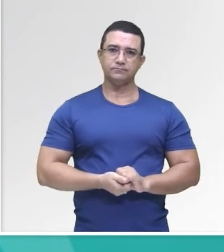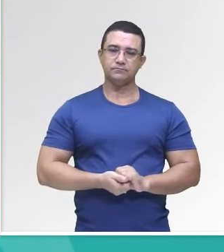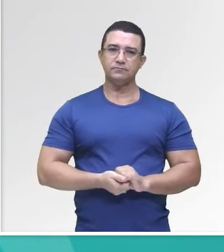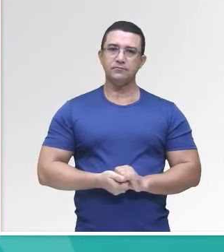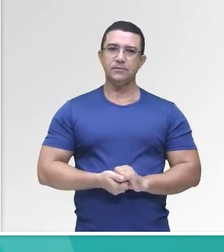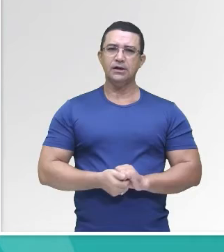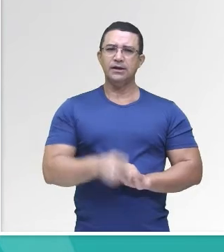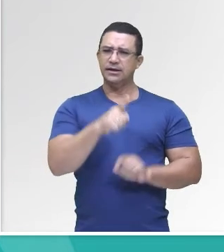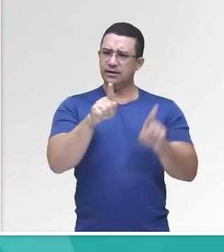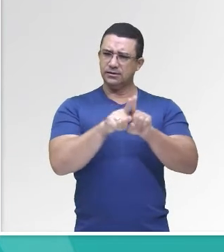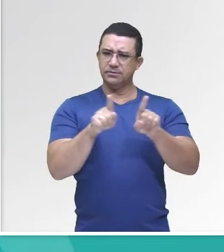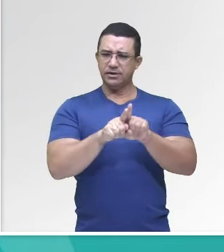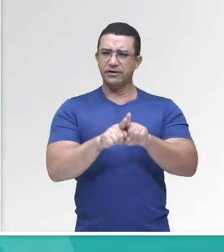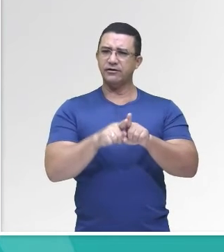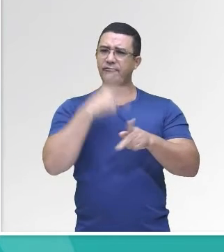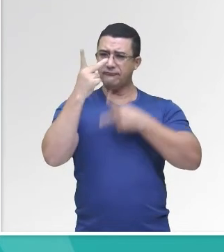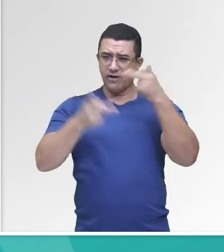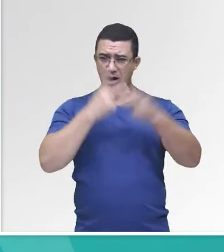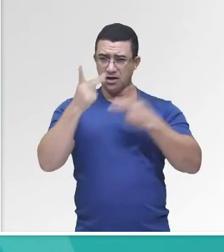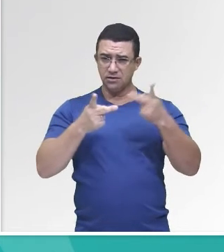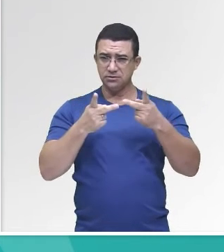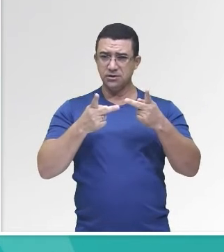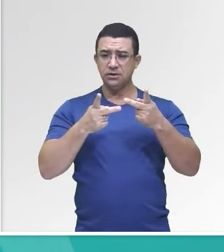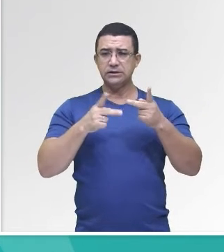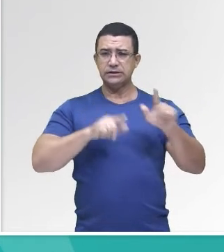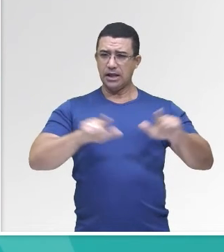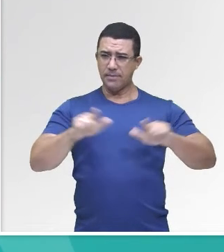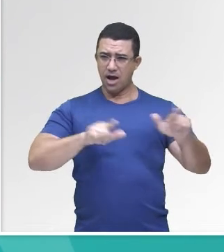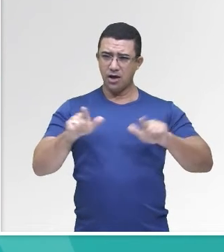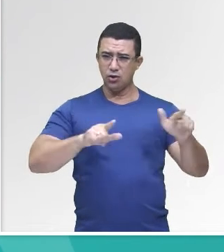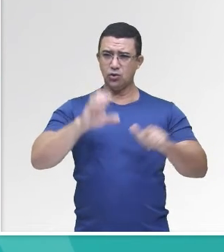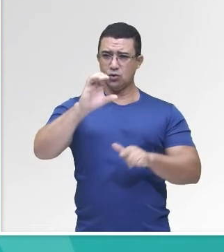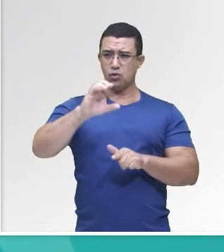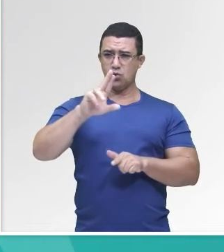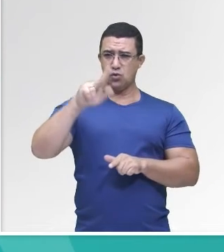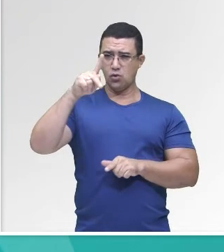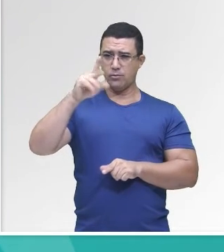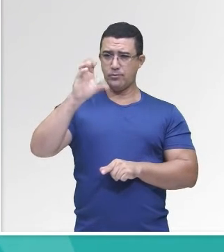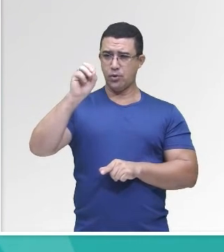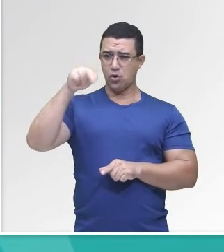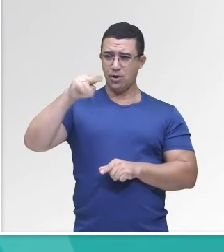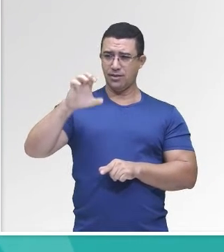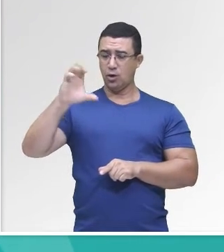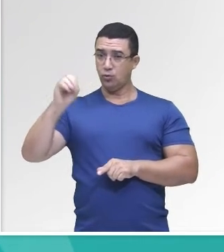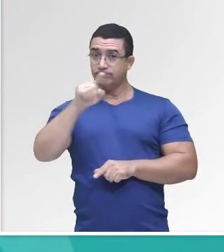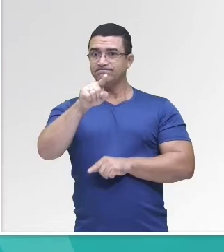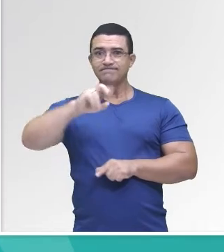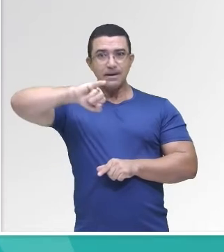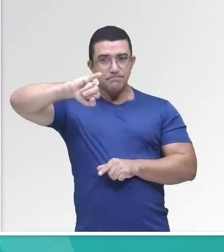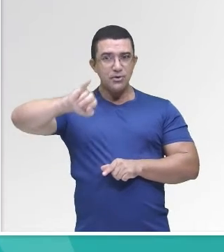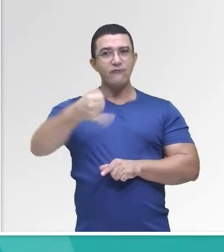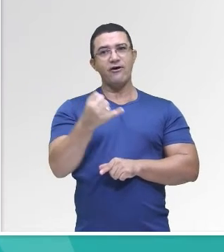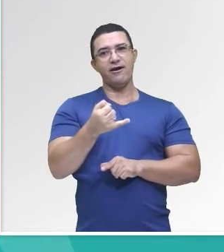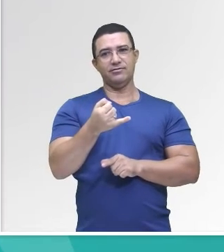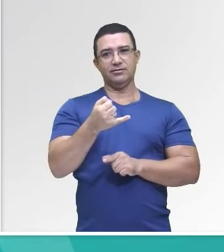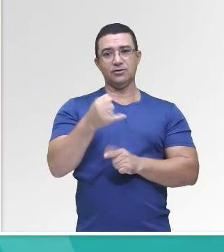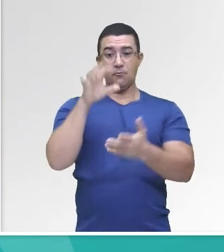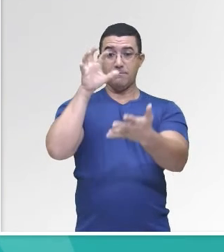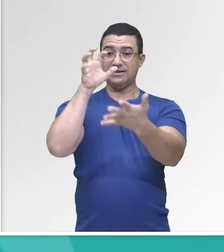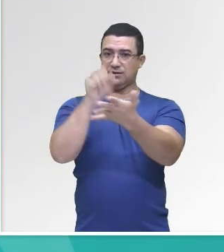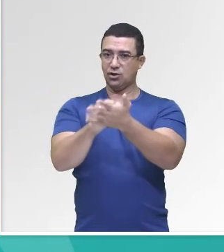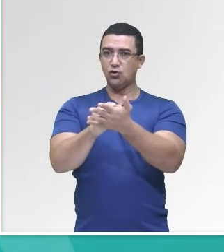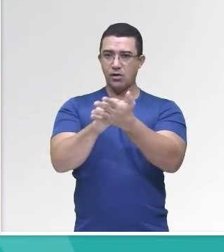comodidade desse tipo de produto, de serviço ofertado. Ele fala assim, ó, regístrate para imprimi-los